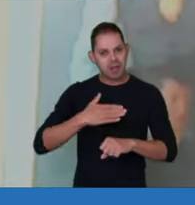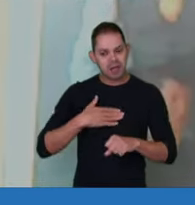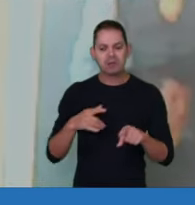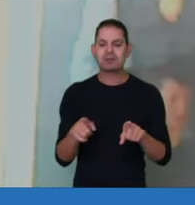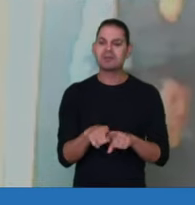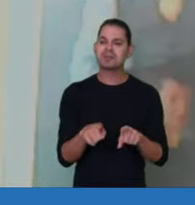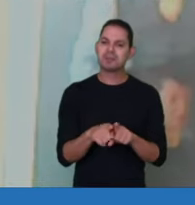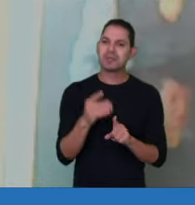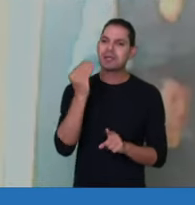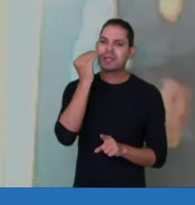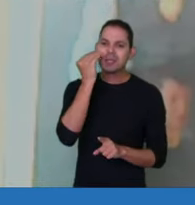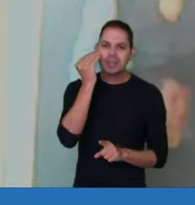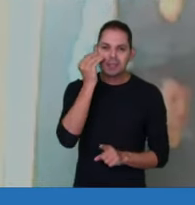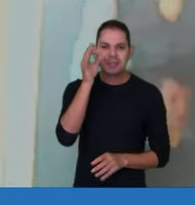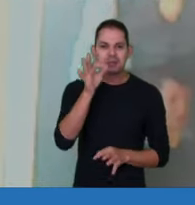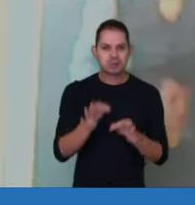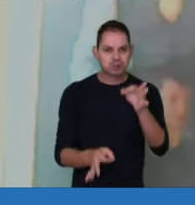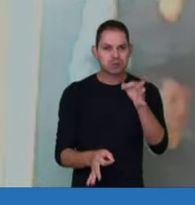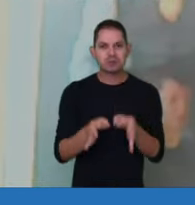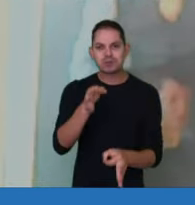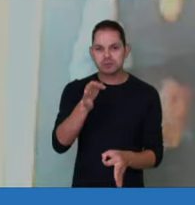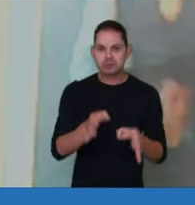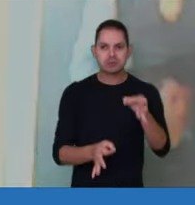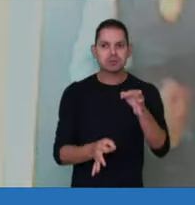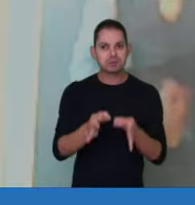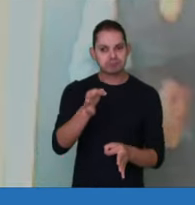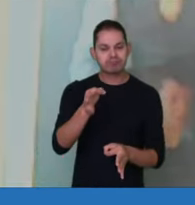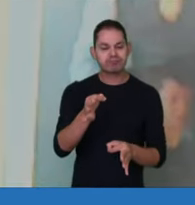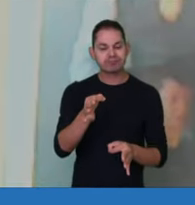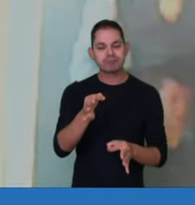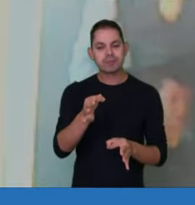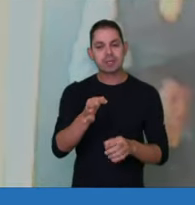justiça e queria dizer que